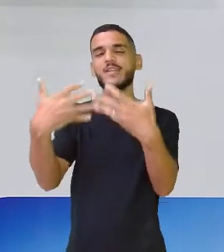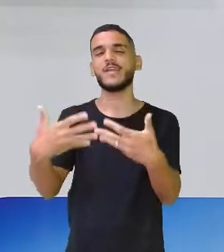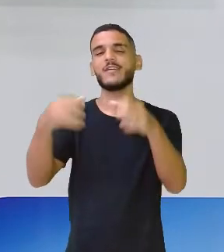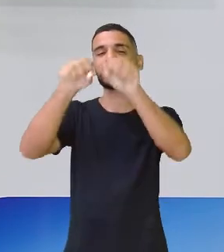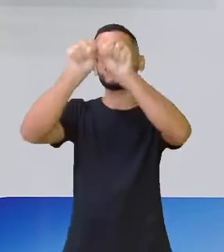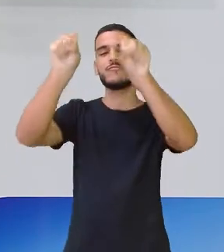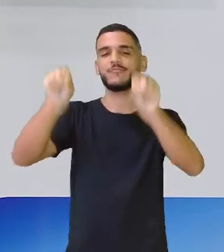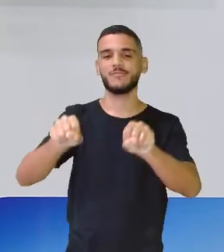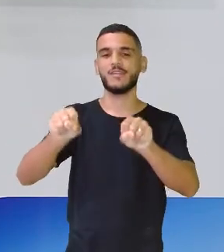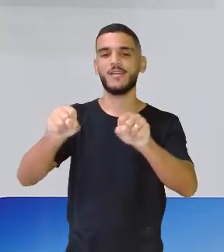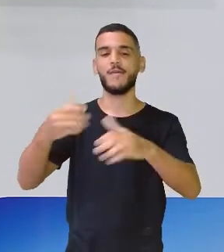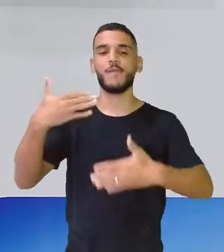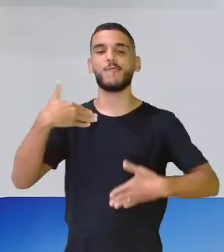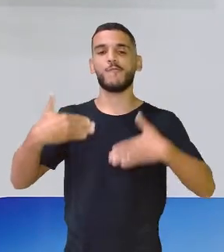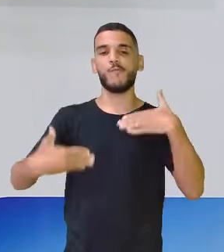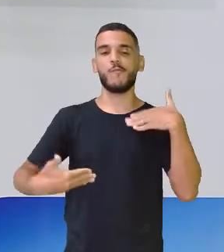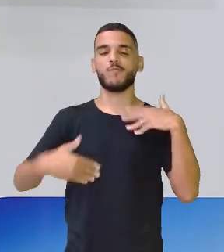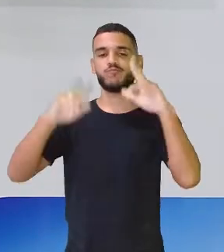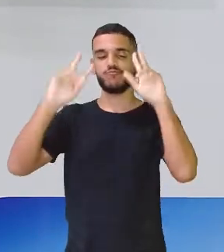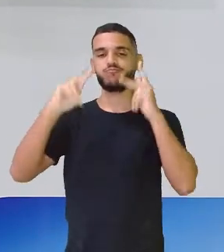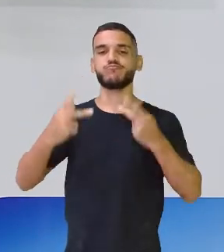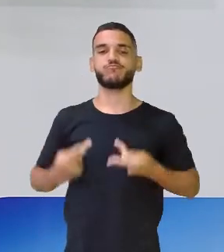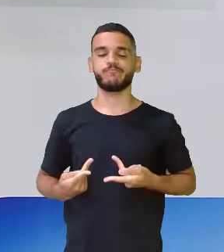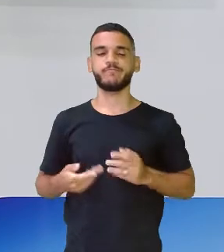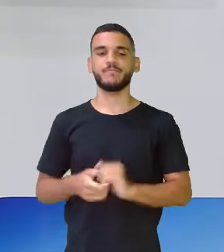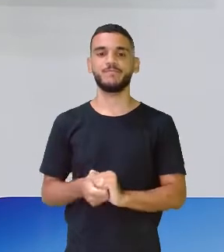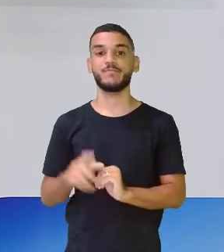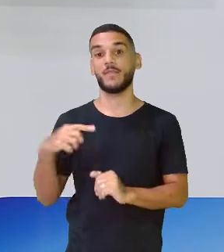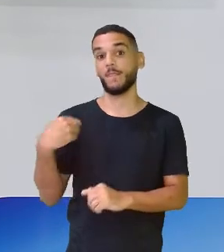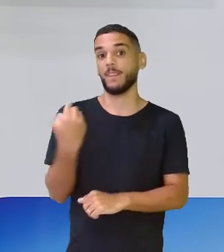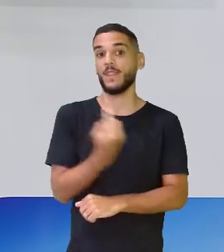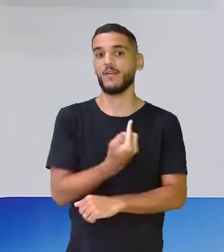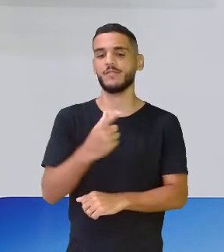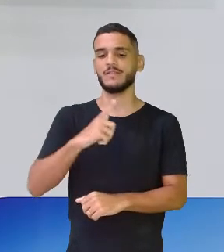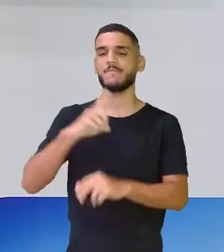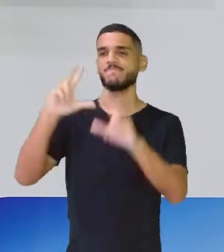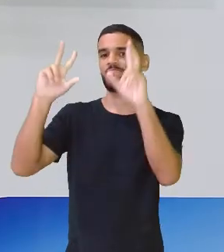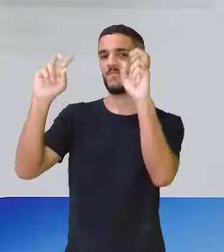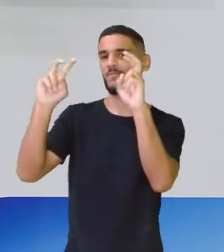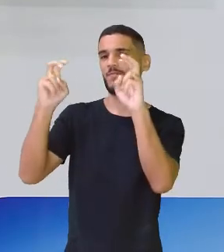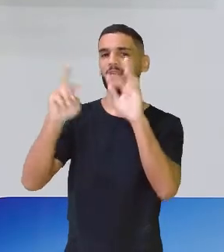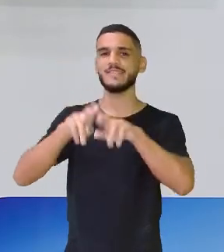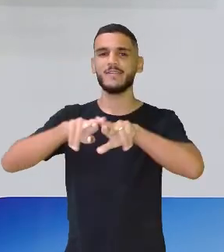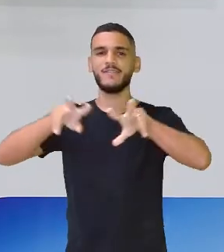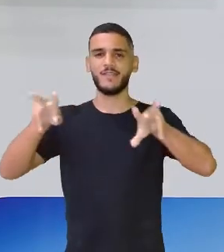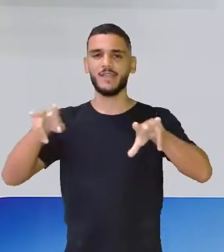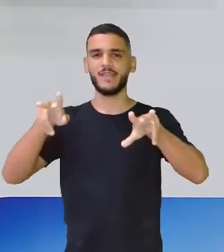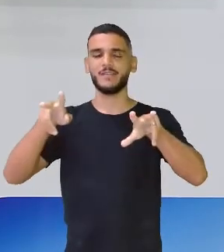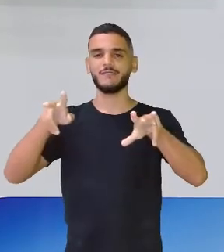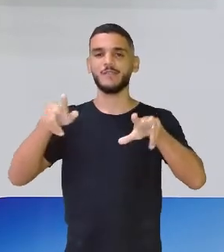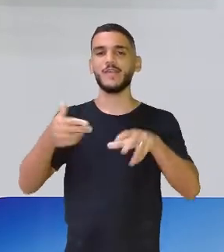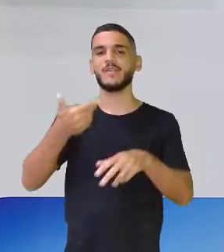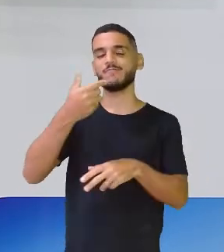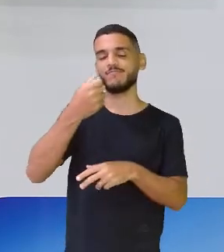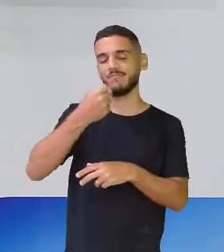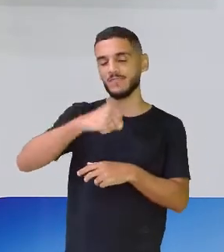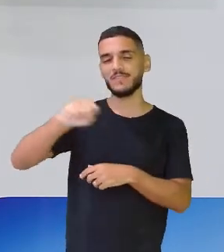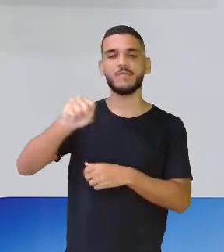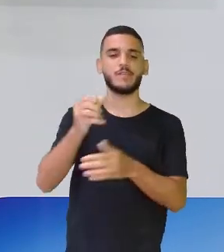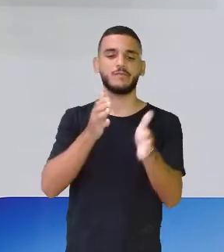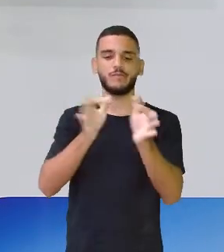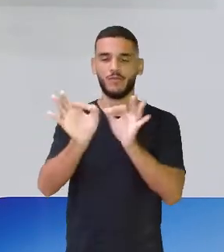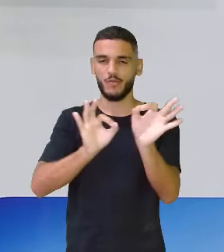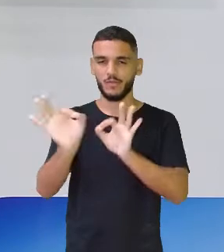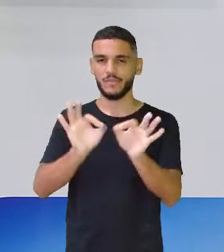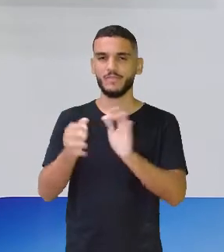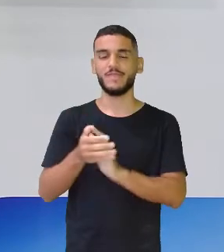vocês devem se recordar bem, a gente viu temáticas diferentes a cada bimestre. Se você perdeu alguma aula, ou você quiser rever, ou